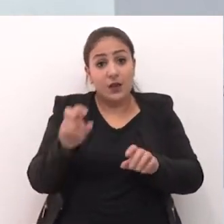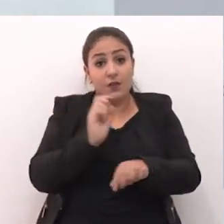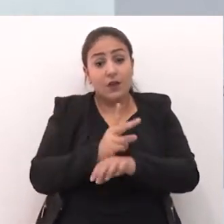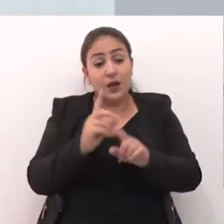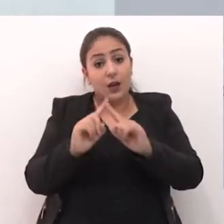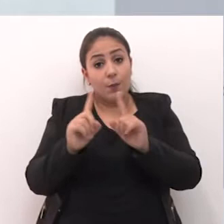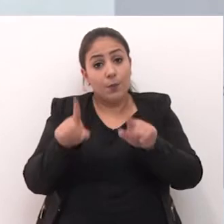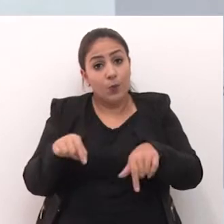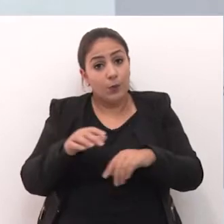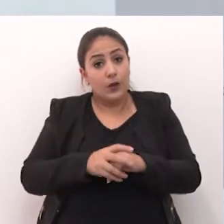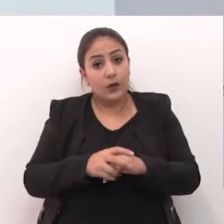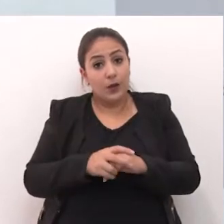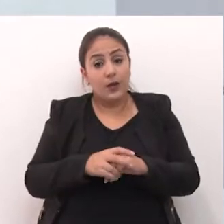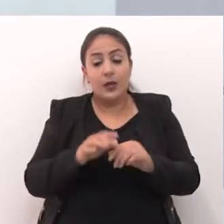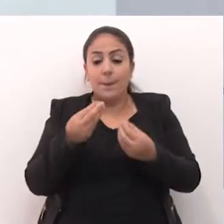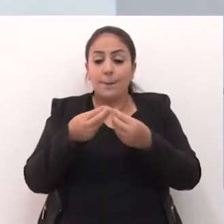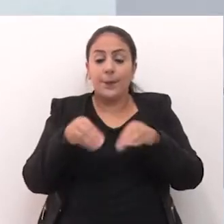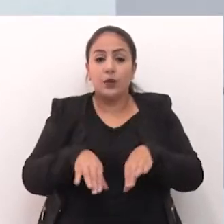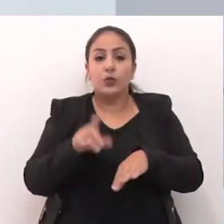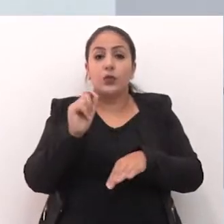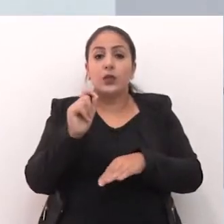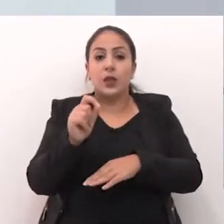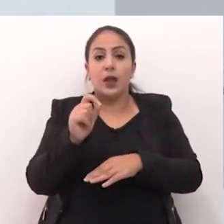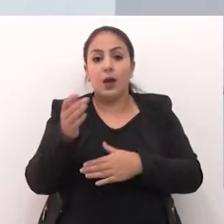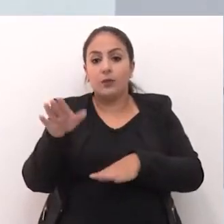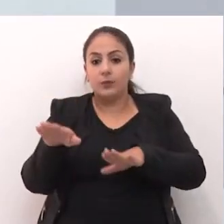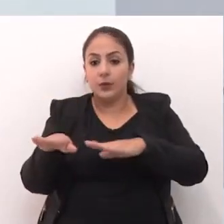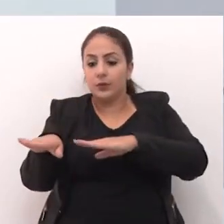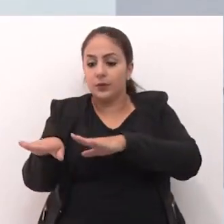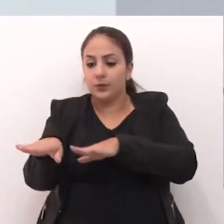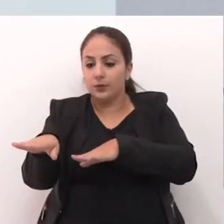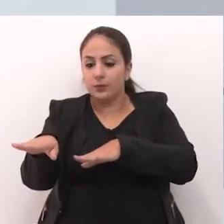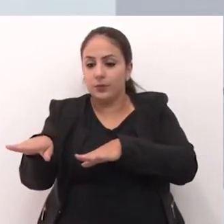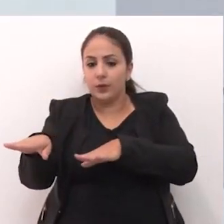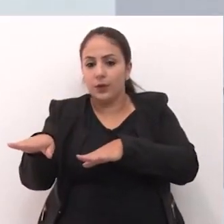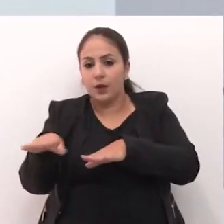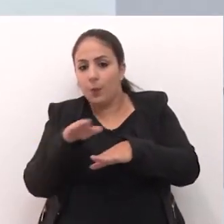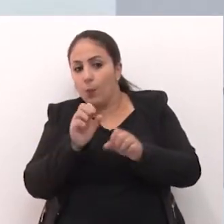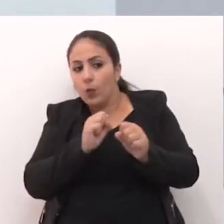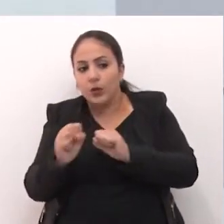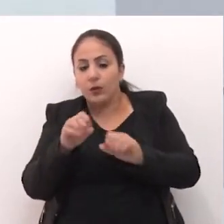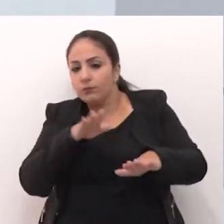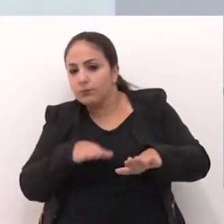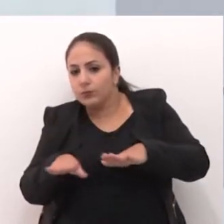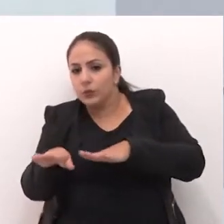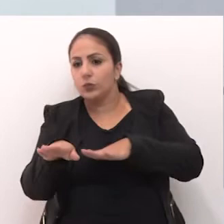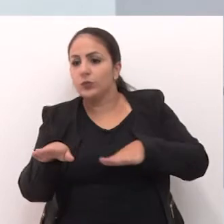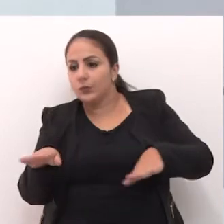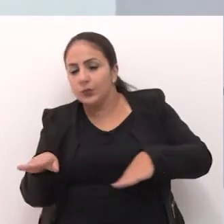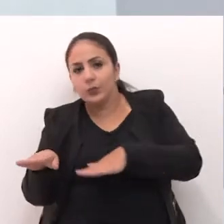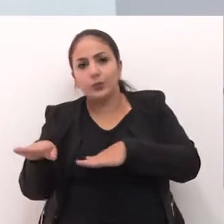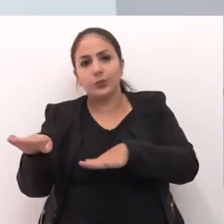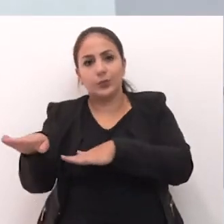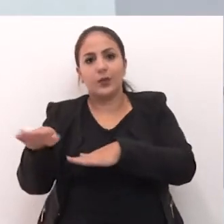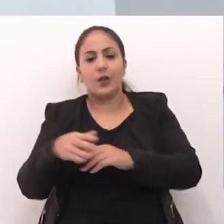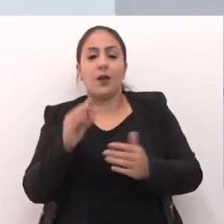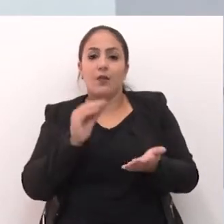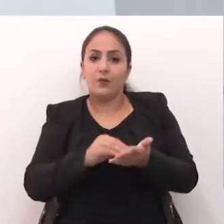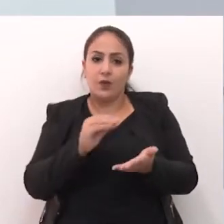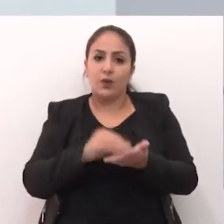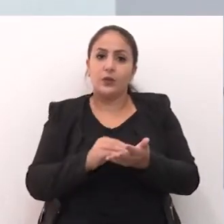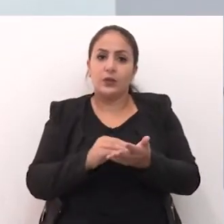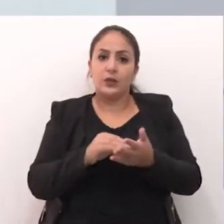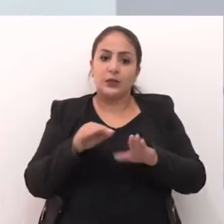públicas, né, prejudicando dessa forma o rodízio de veículos e a falta também de estacionamento público. Então, o que nós